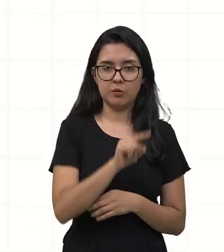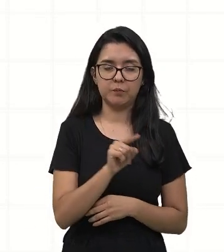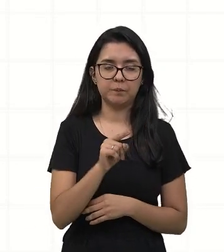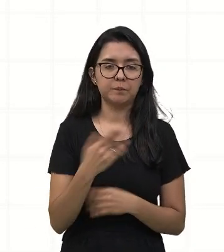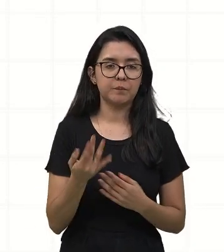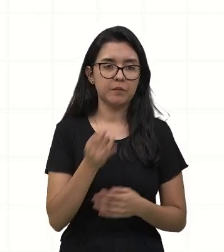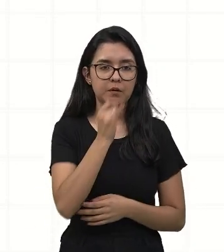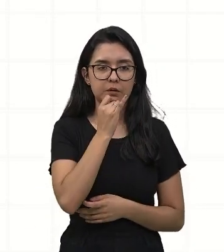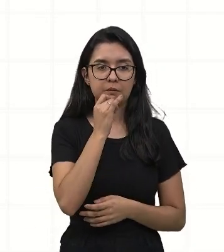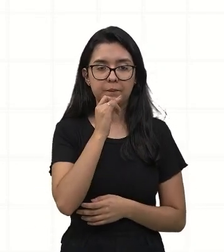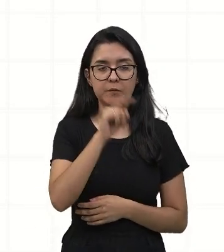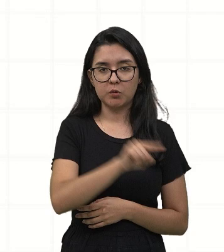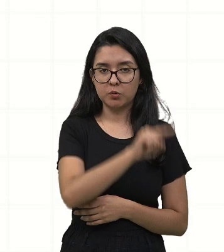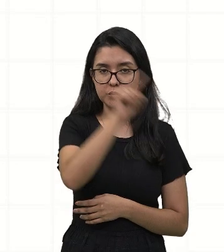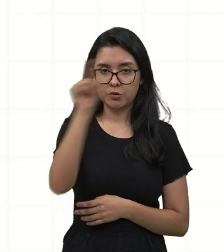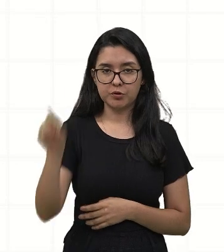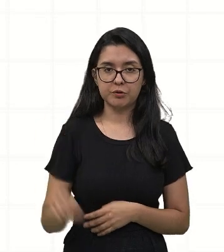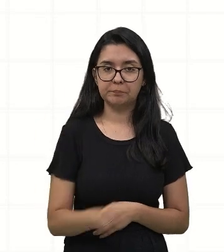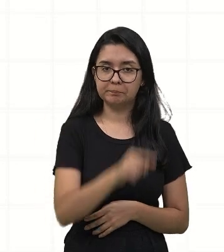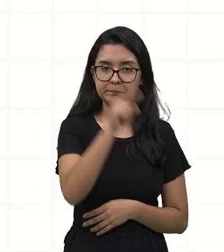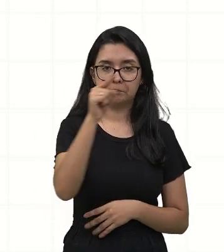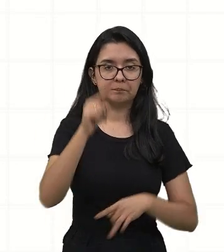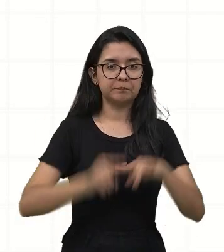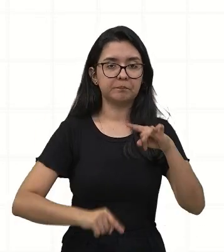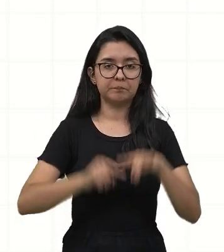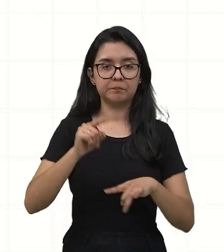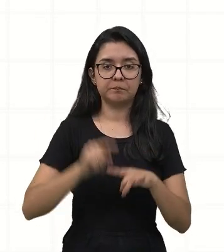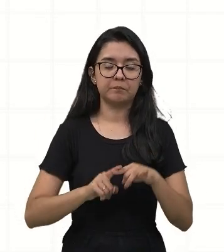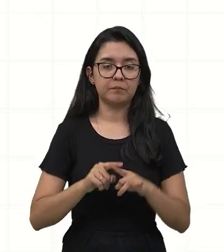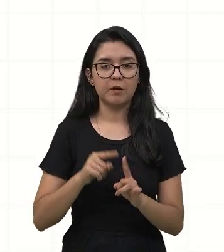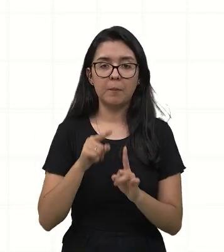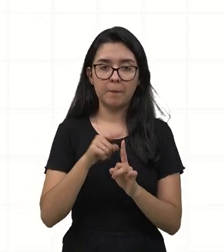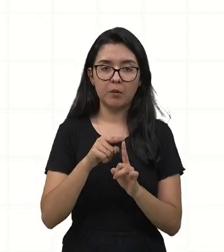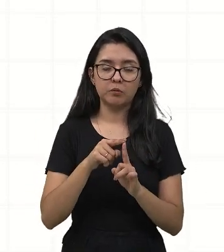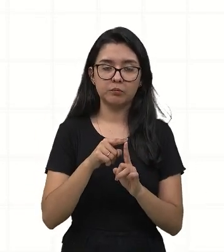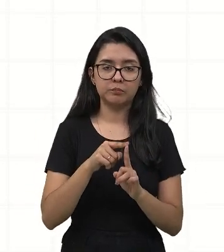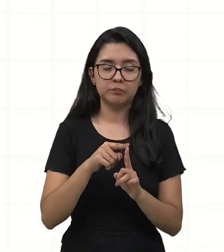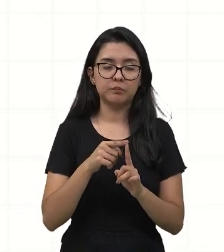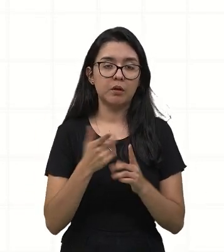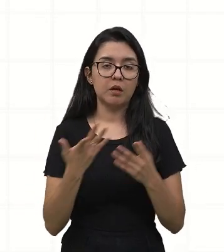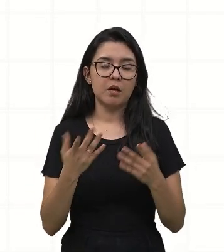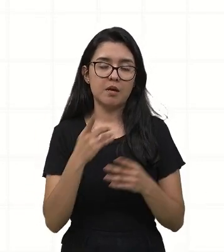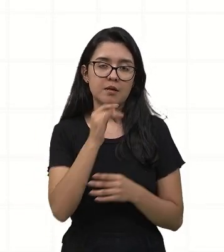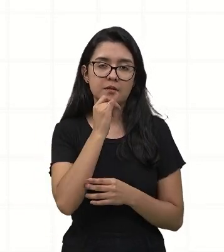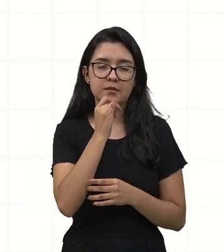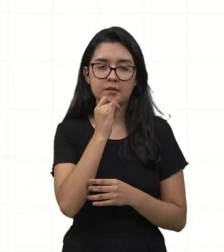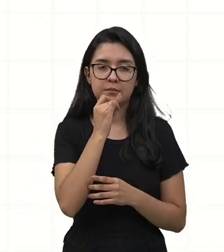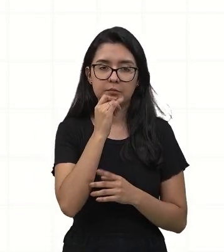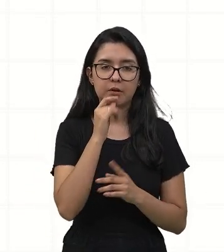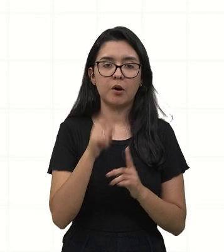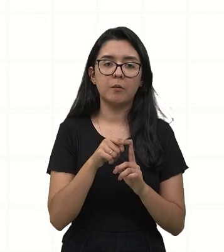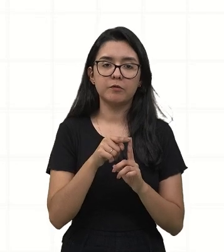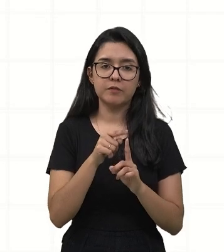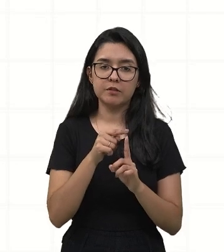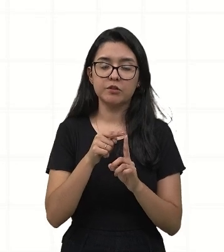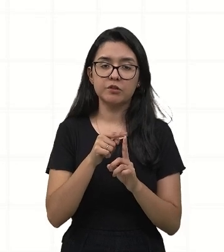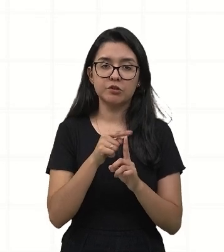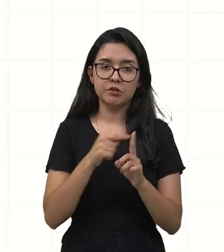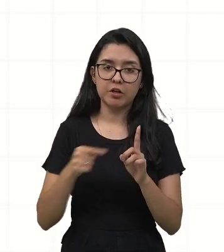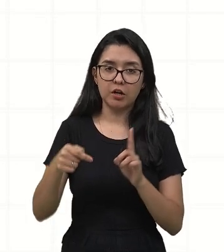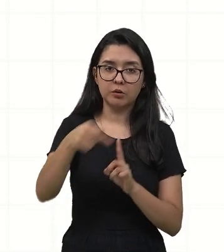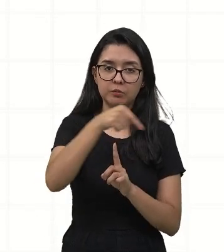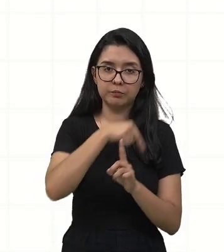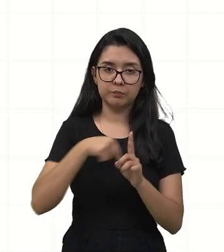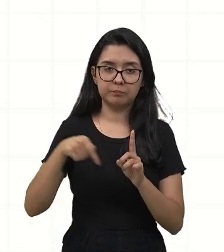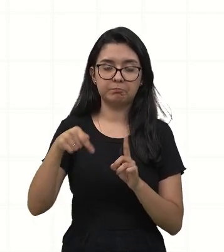giro é a rotação de um objeto em torno de um ponto fixo. É como se o objeto estivesse girando em torno de um eixo.